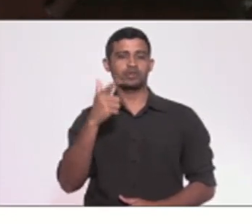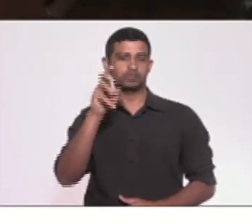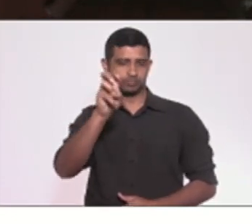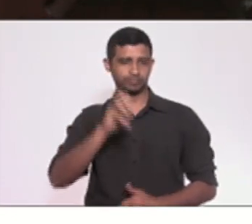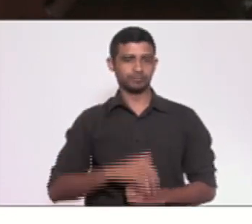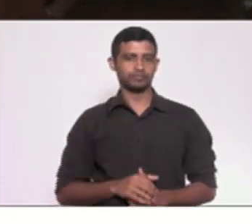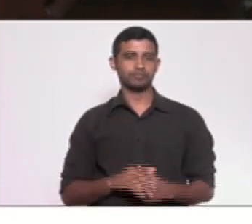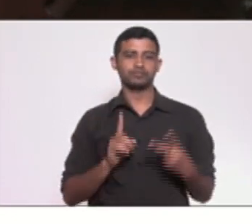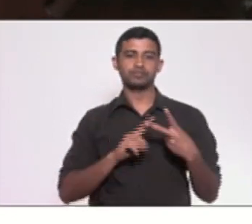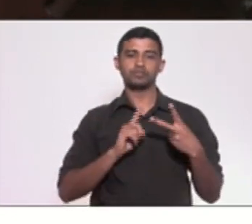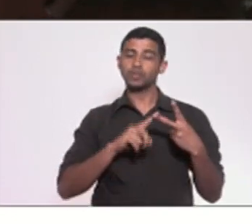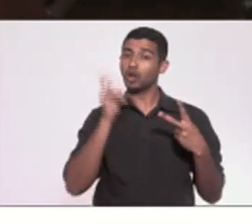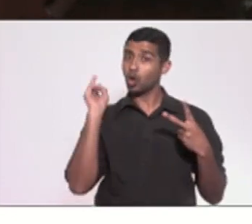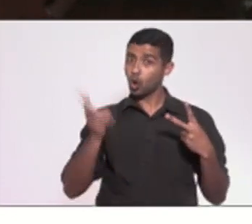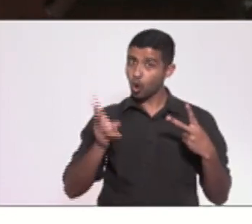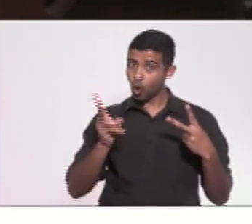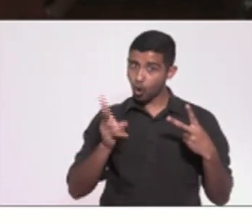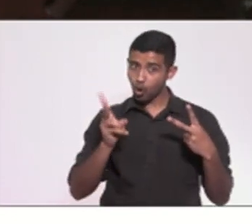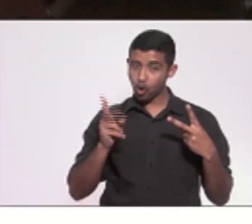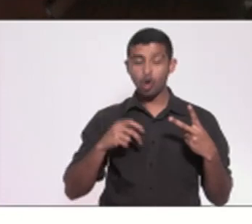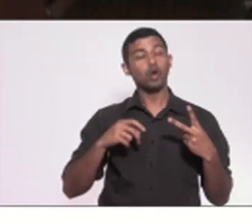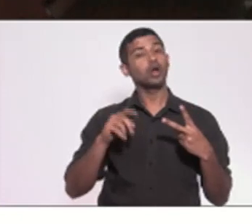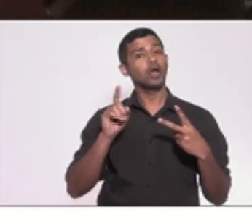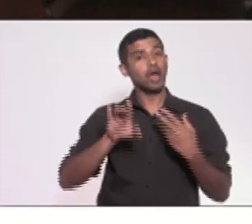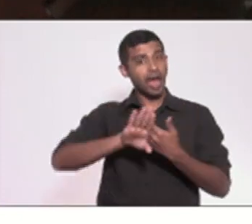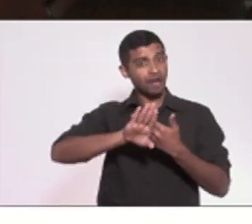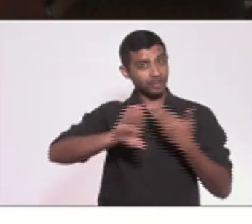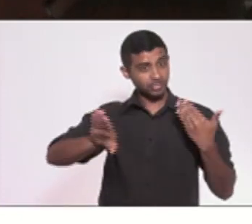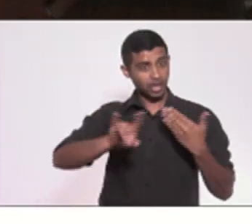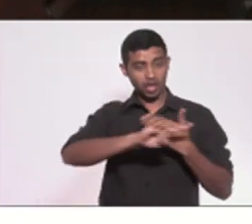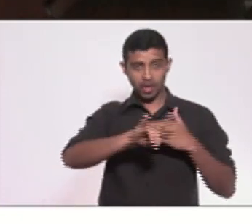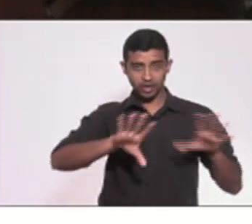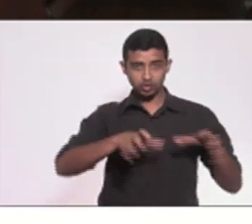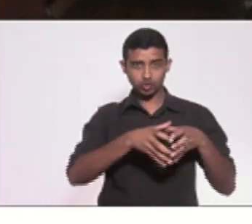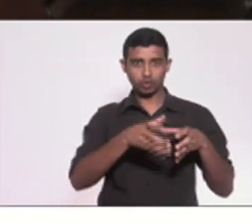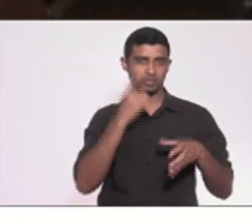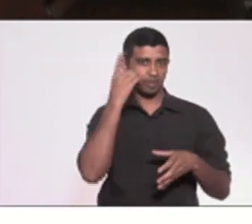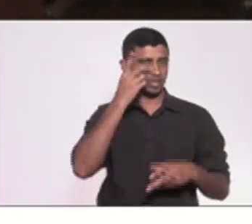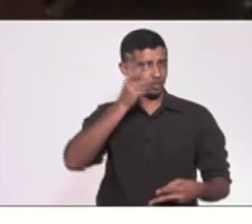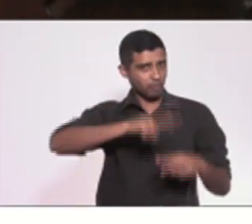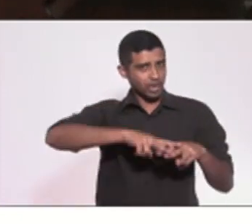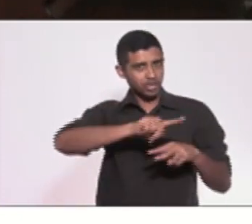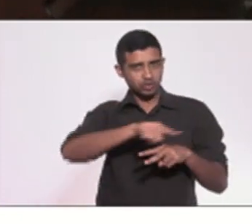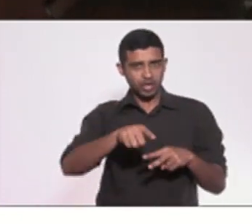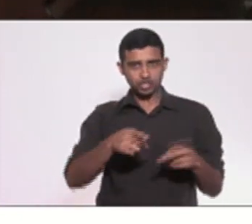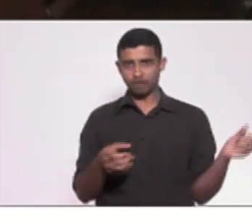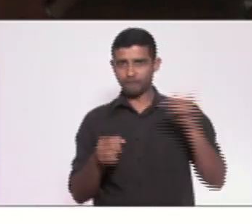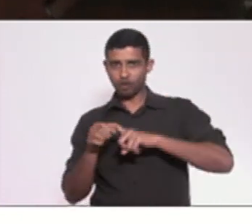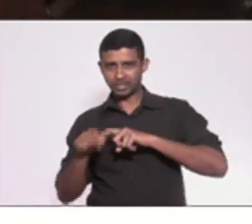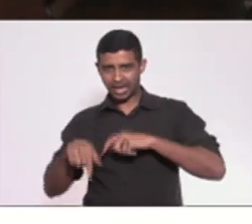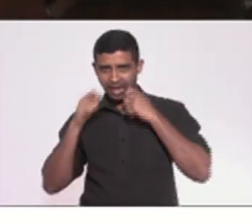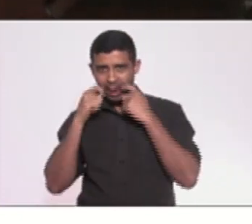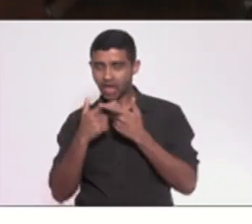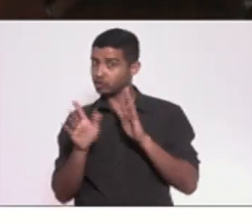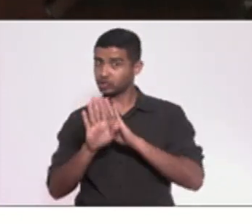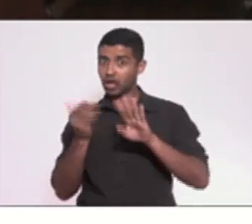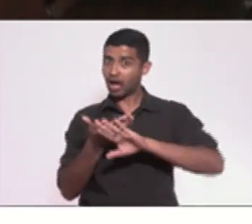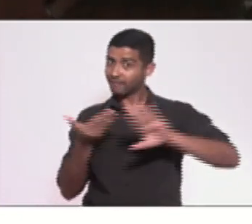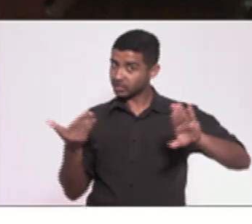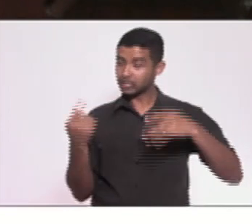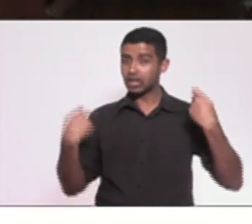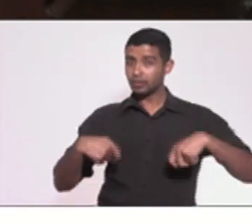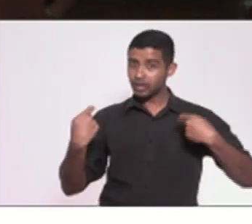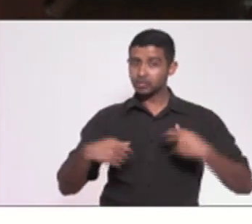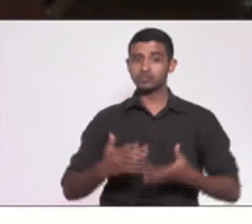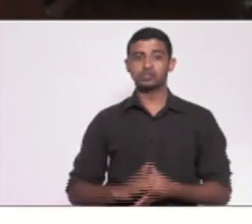Seja mantido o afastamento dos parlamentares do exercício do mandato em razão